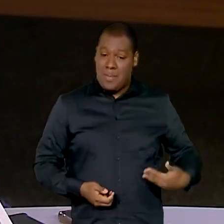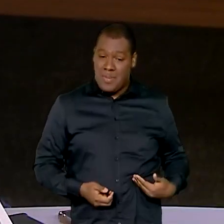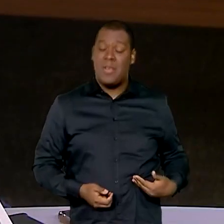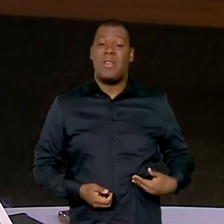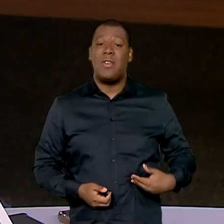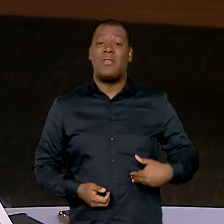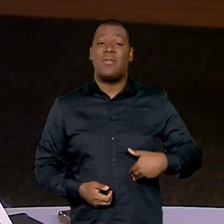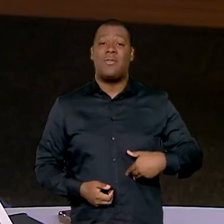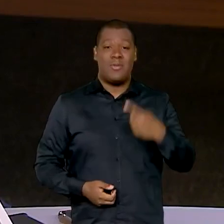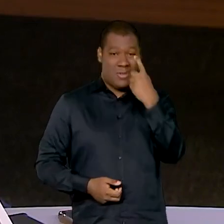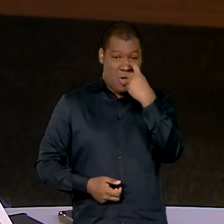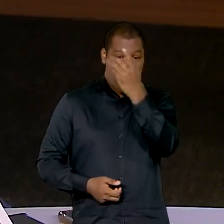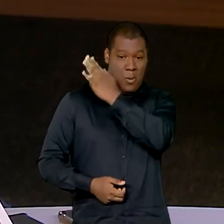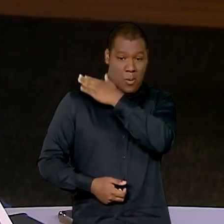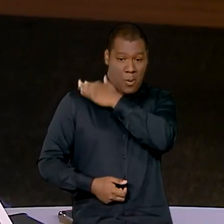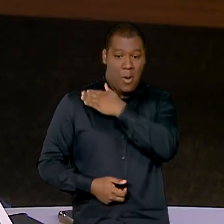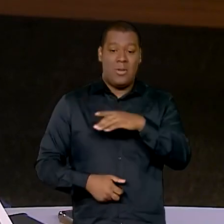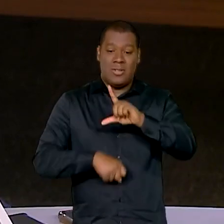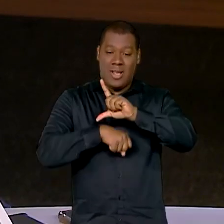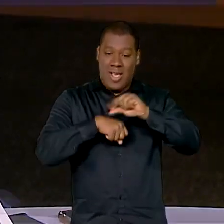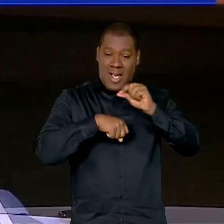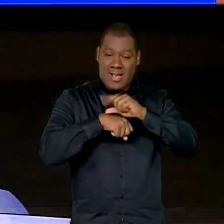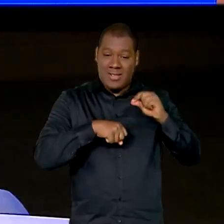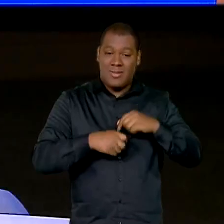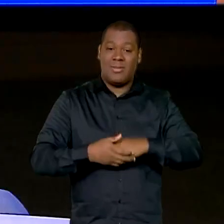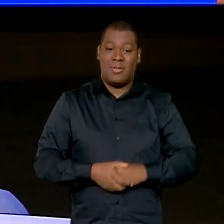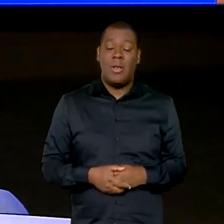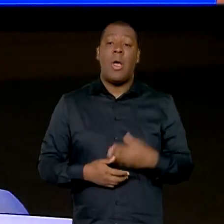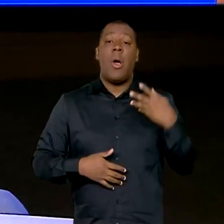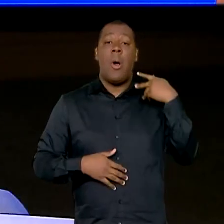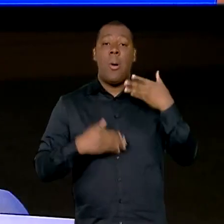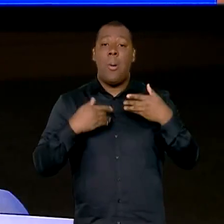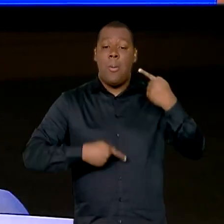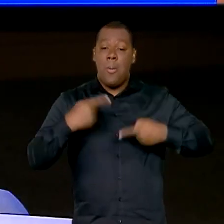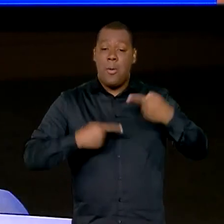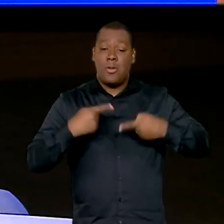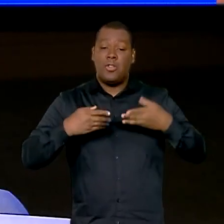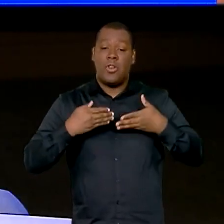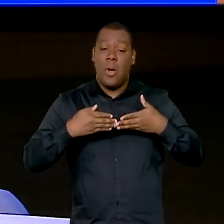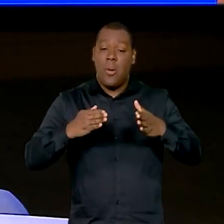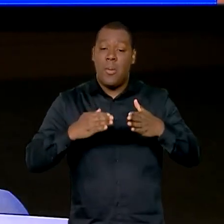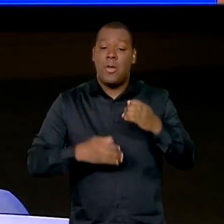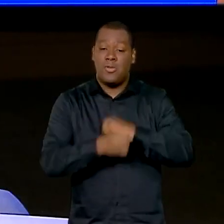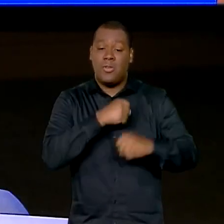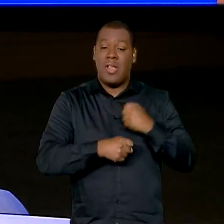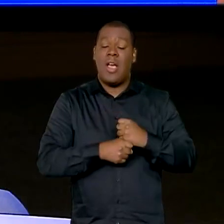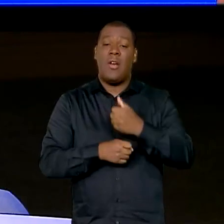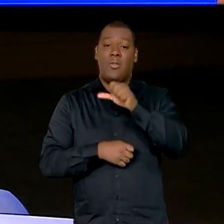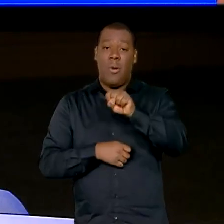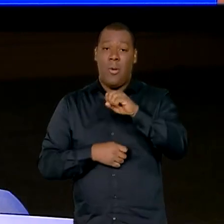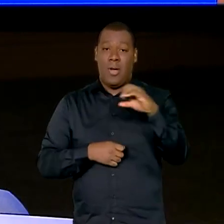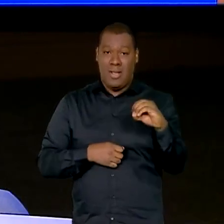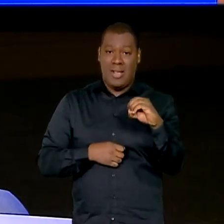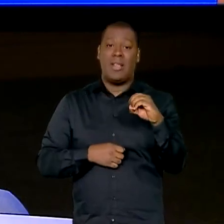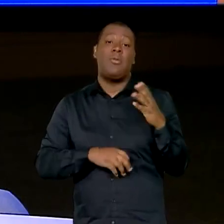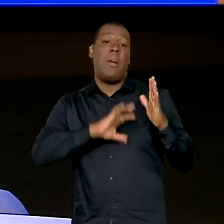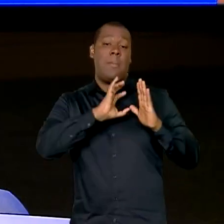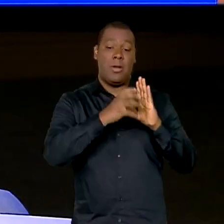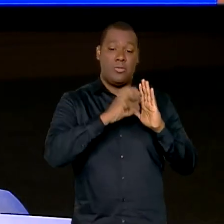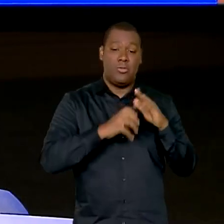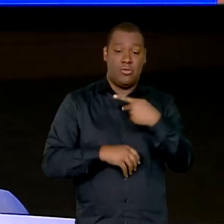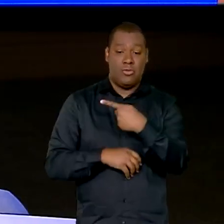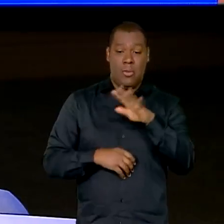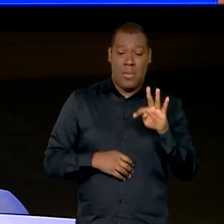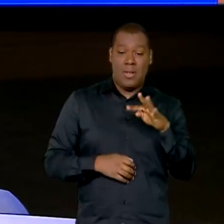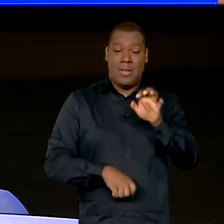Civil, Rui Costa. Ele iniciou sua carreira política nos anos 80 na fundação do PT na Bahia, enquanto participava do